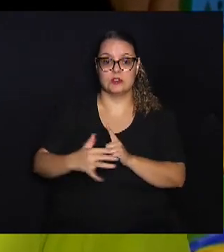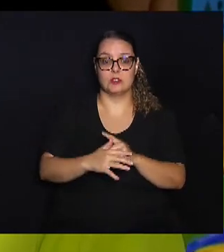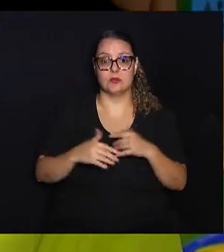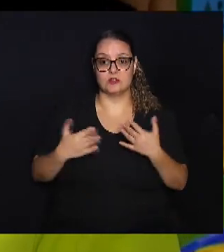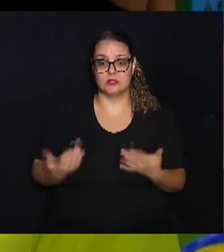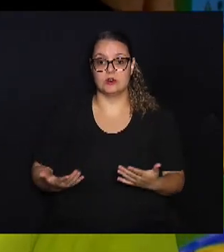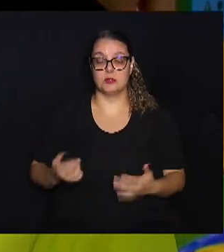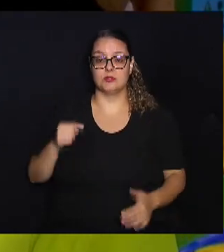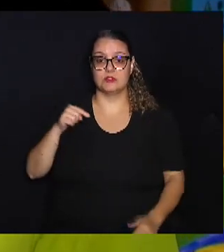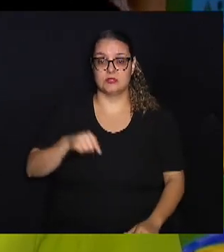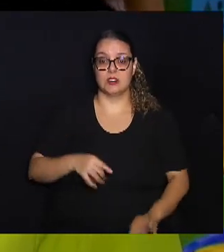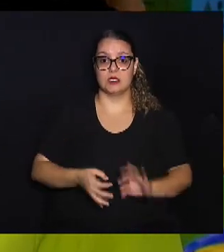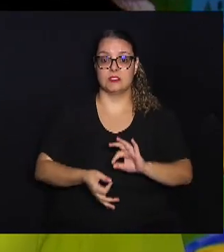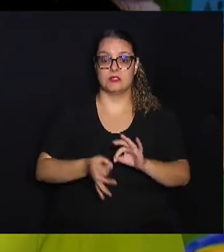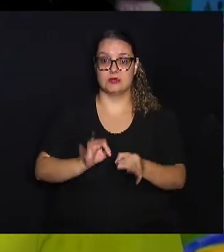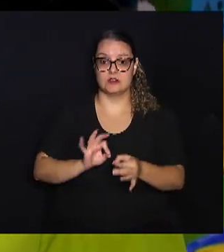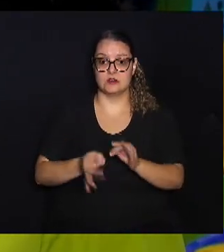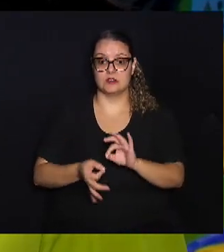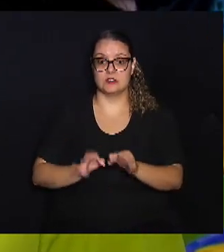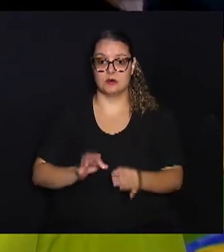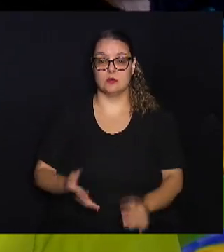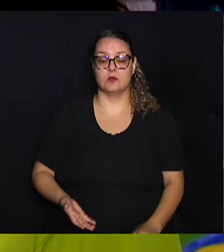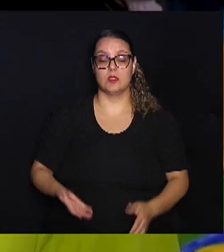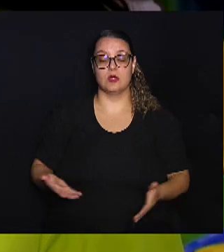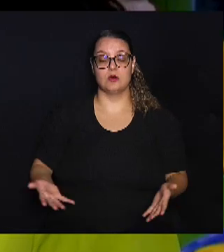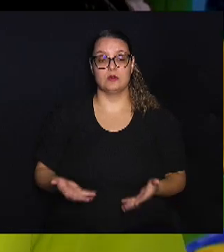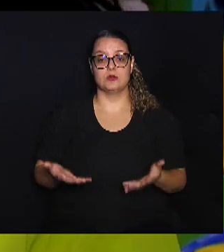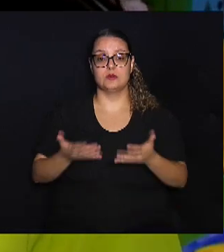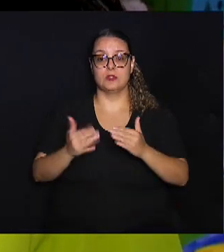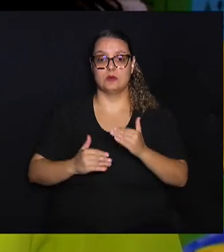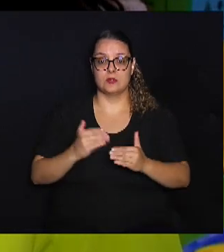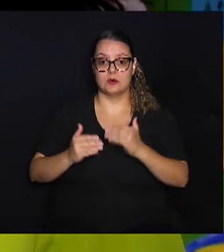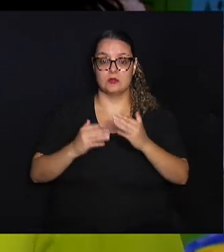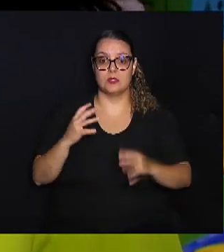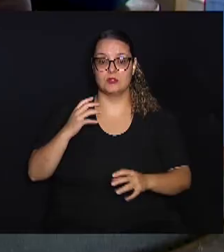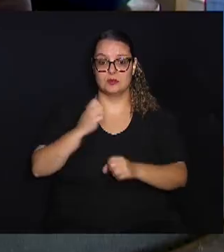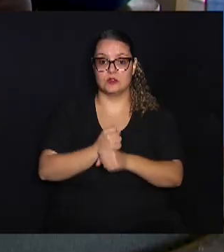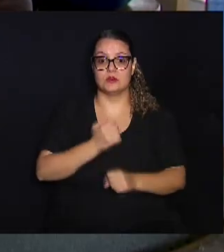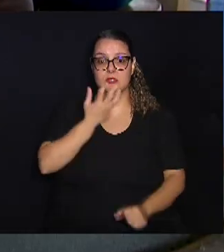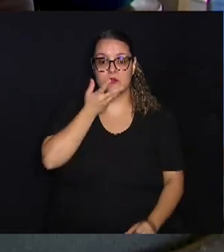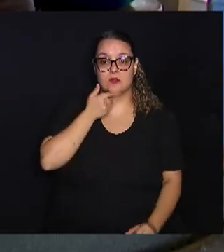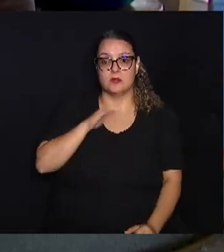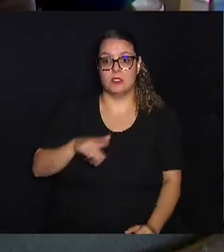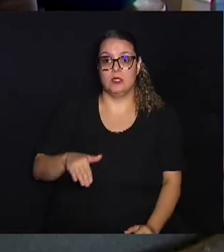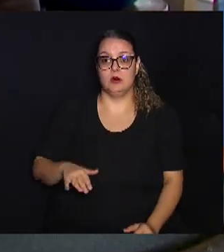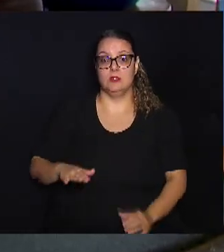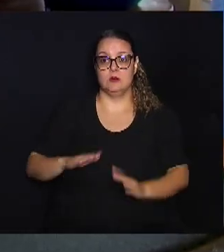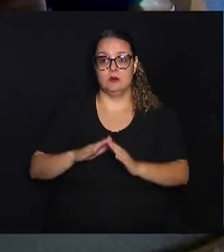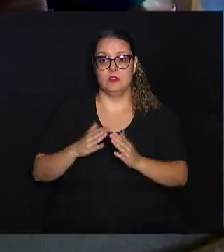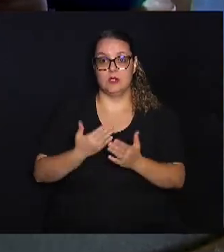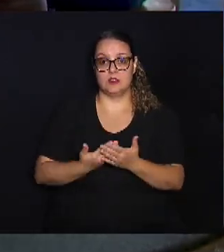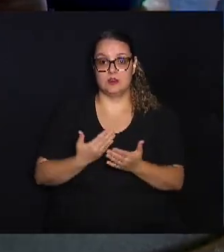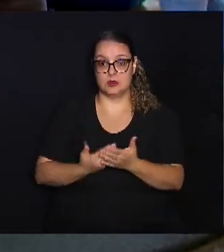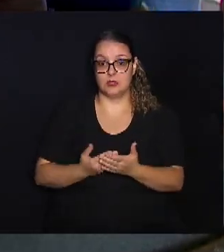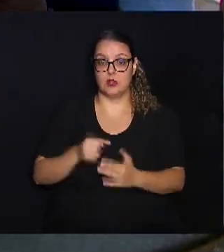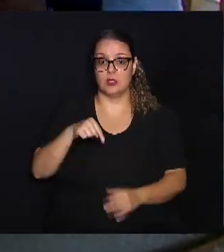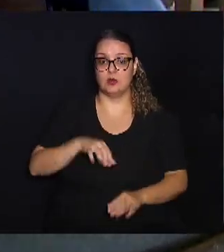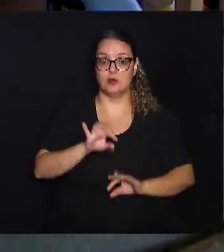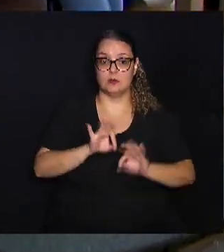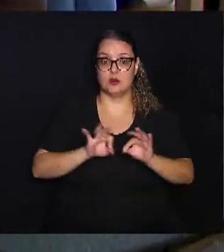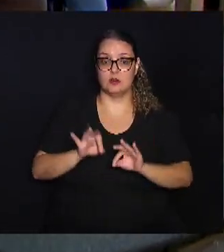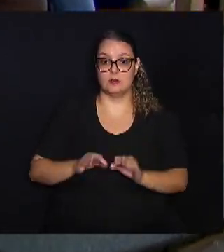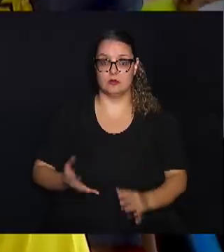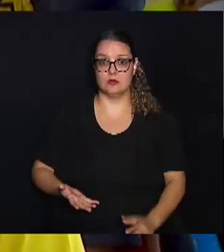através dessas oficinas, a gente contribui para o desenvolvimento integral dessas crianças. Para as escolas, o projeto engrandece